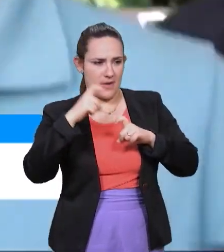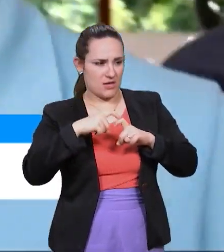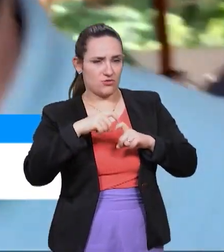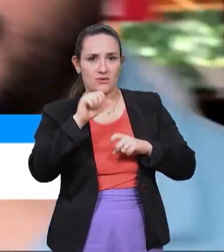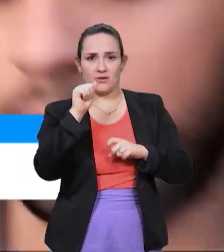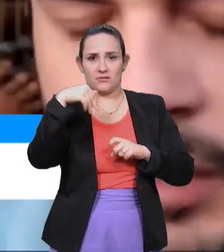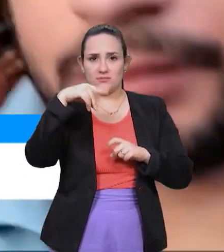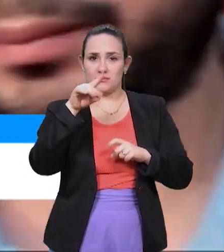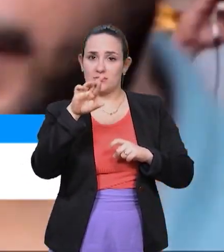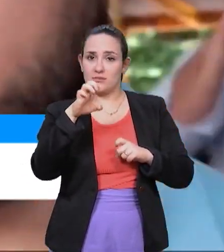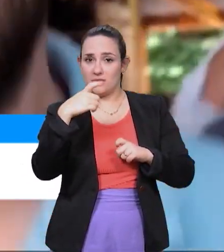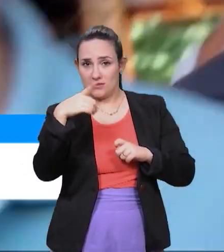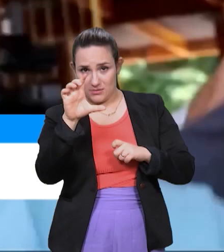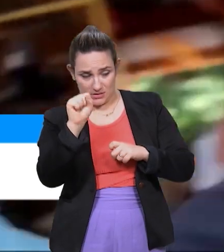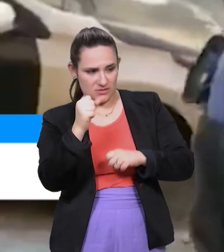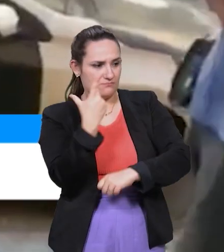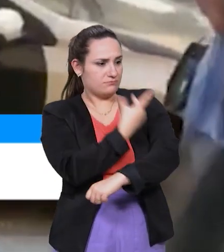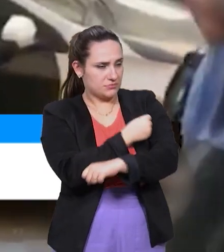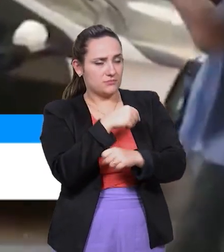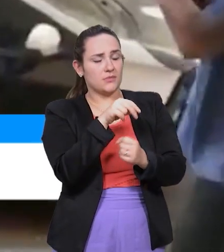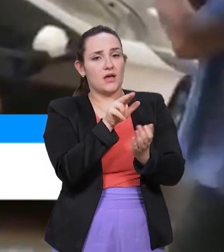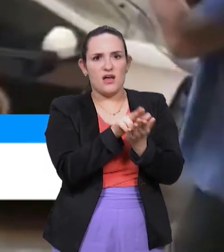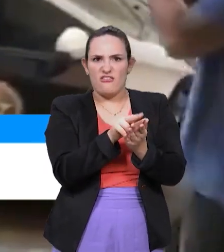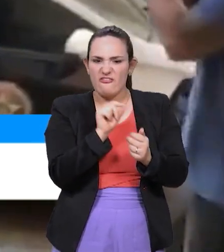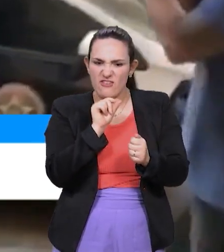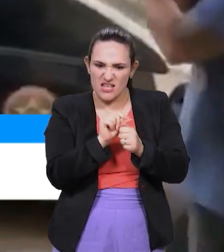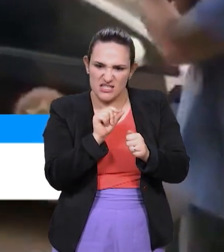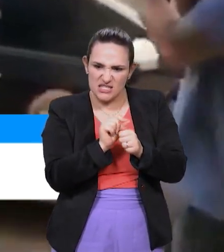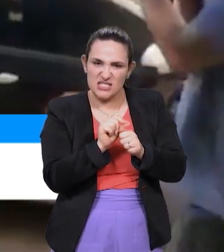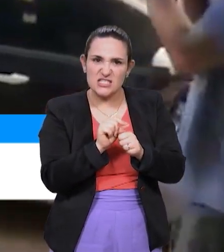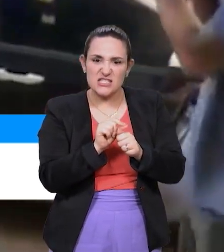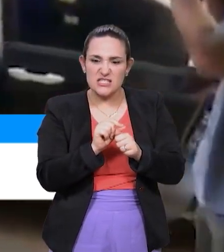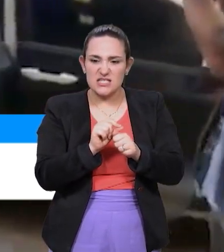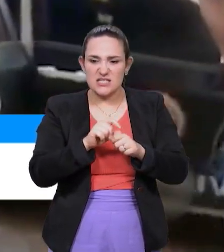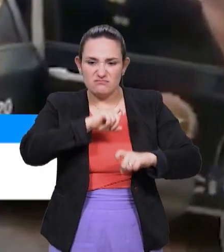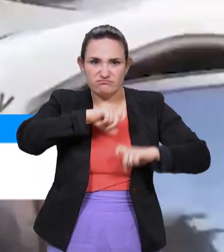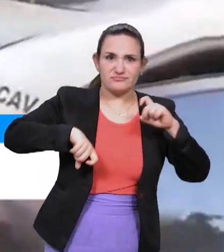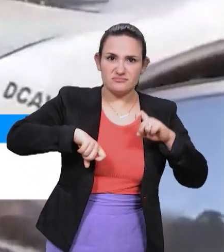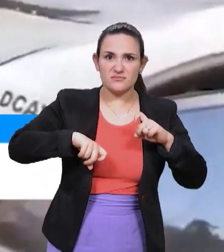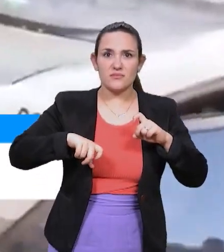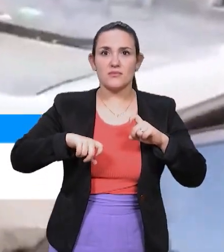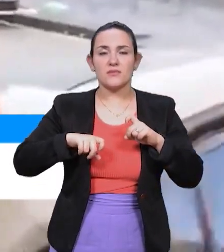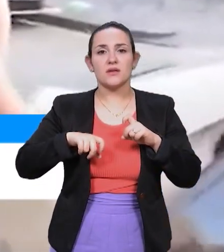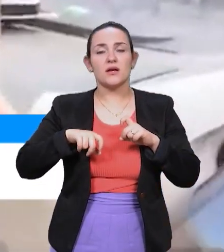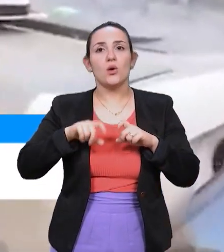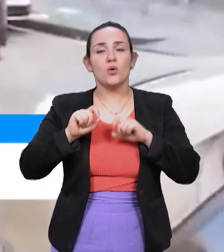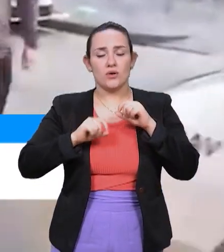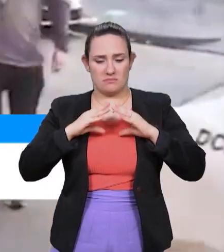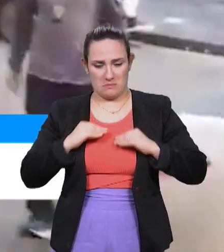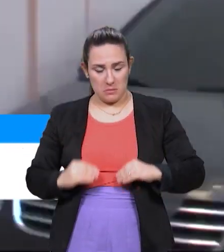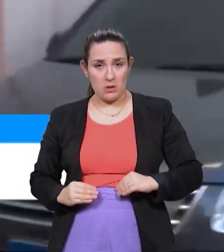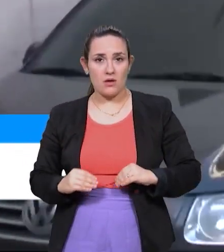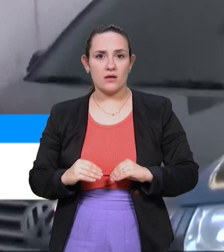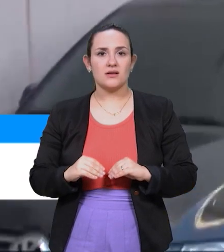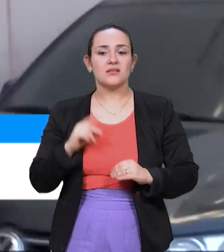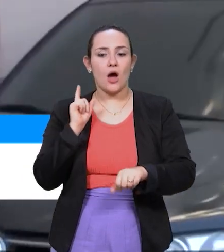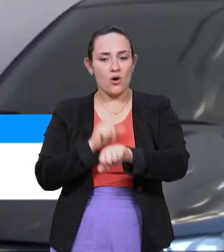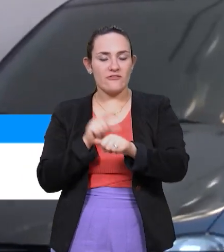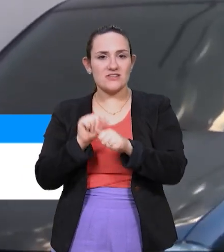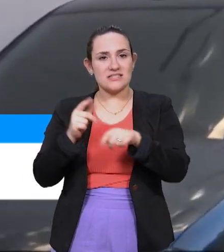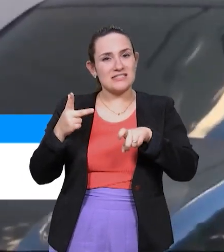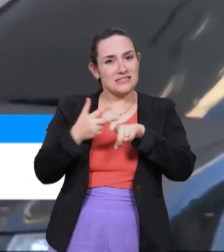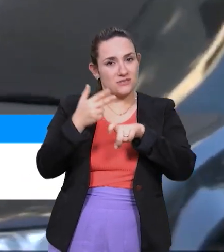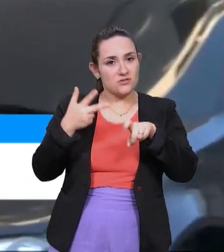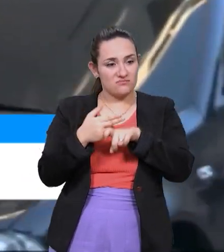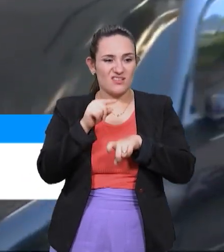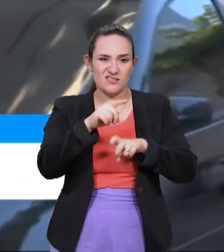anestesista Andrés Eduardo Carrilho, acusado de estuprar pacientes sedadas para a realização de cirurgias. De acordo com a